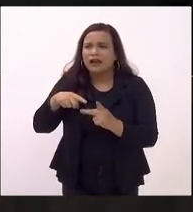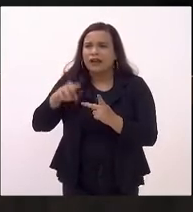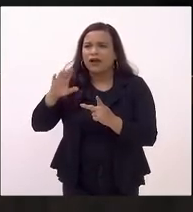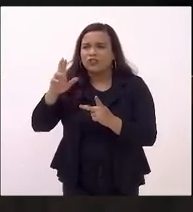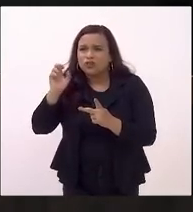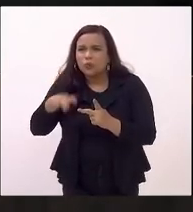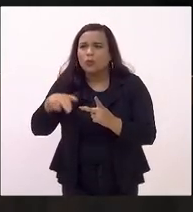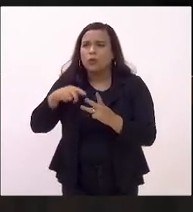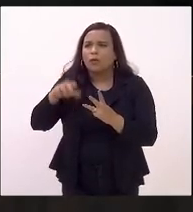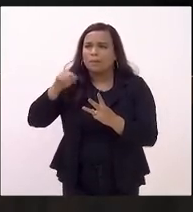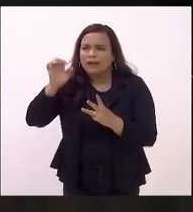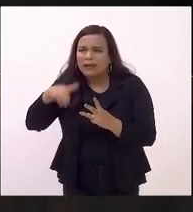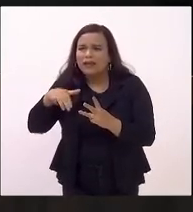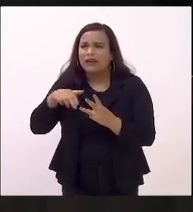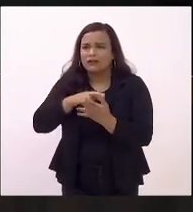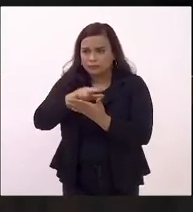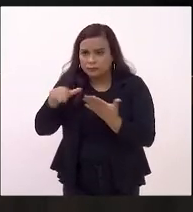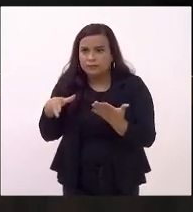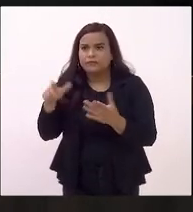Ibo,